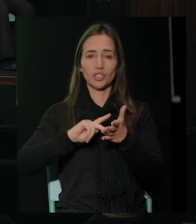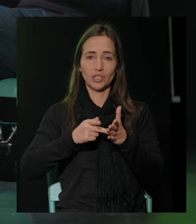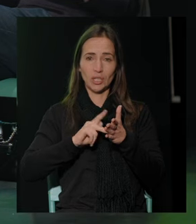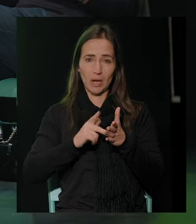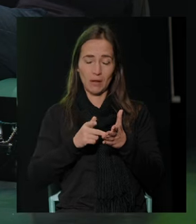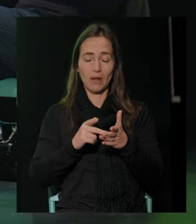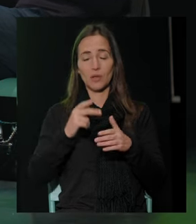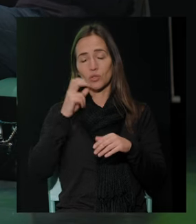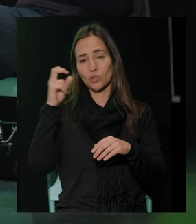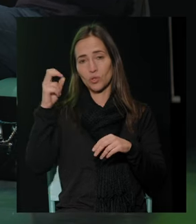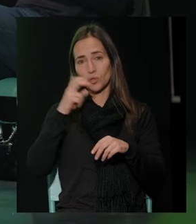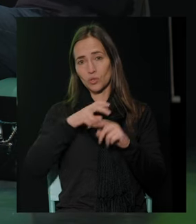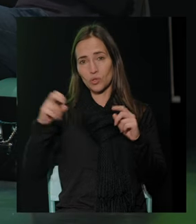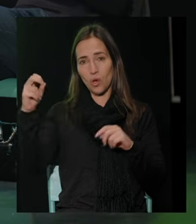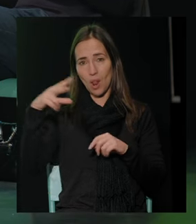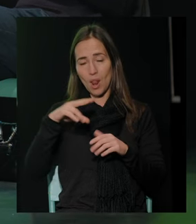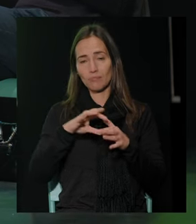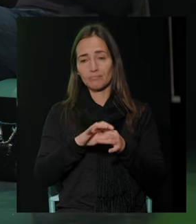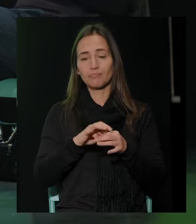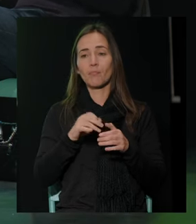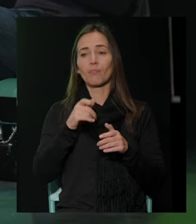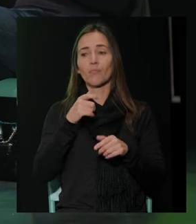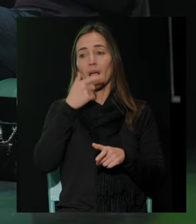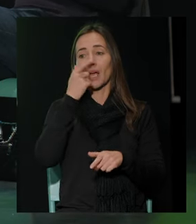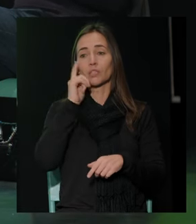Engineers, onde as mulheres são...